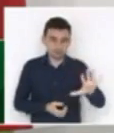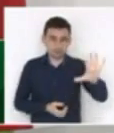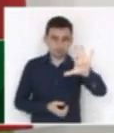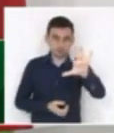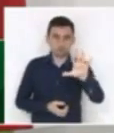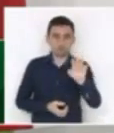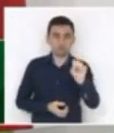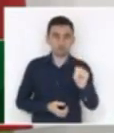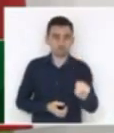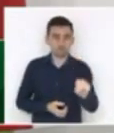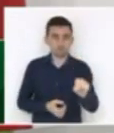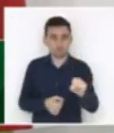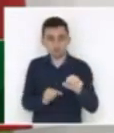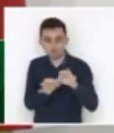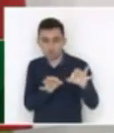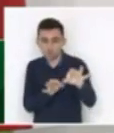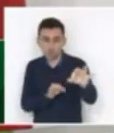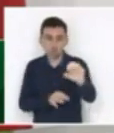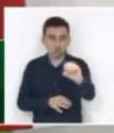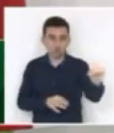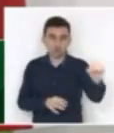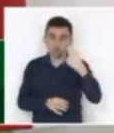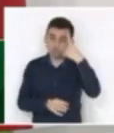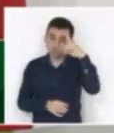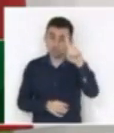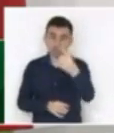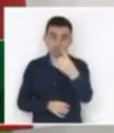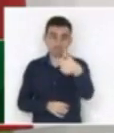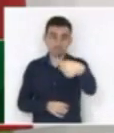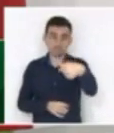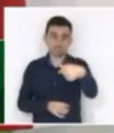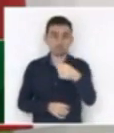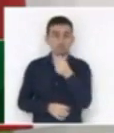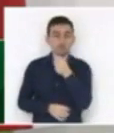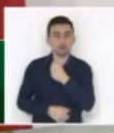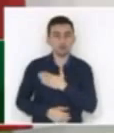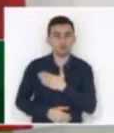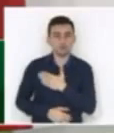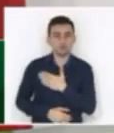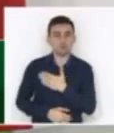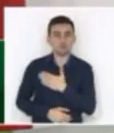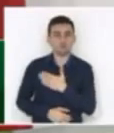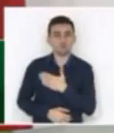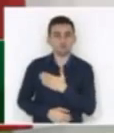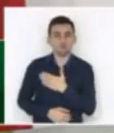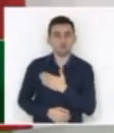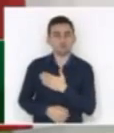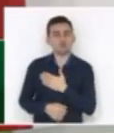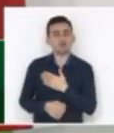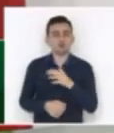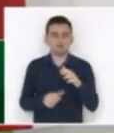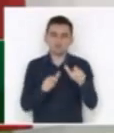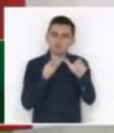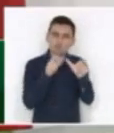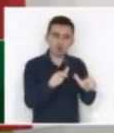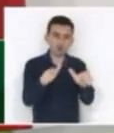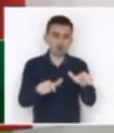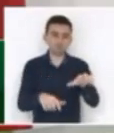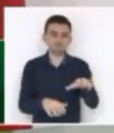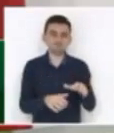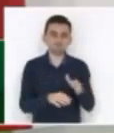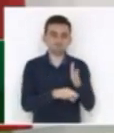extremo oeste, no dia 17 de agosto. Passaremos por todas as regiões do Estado,